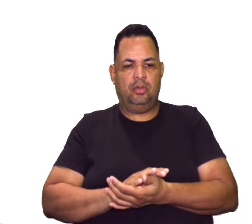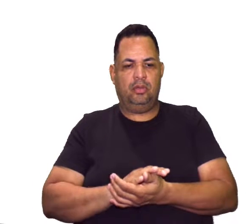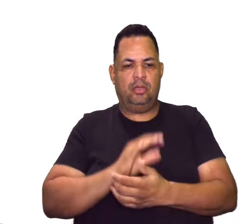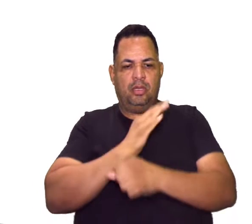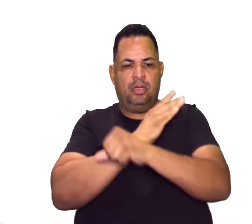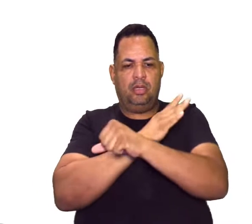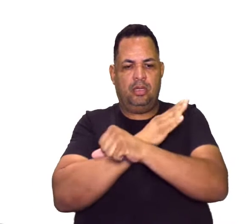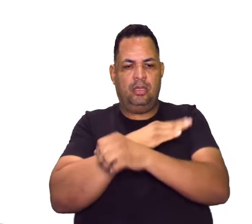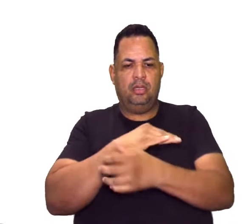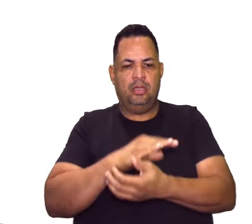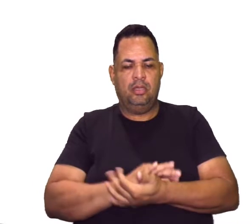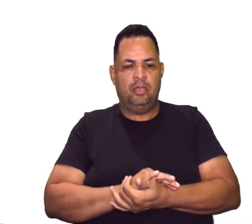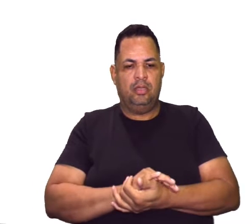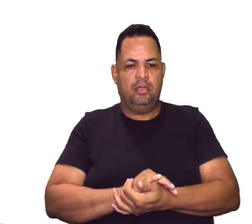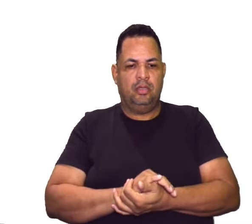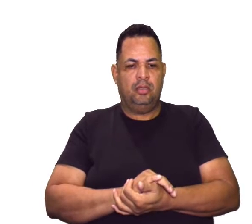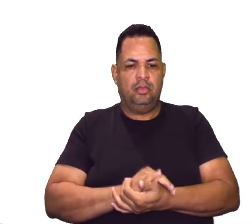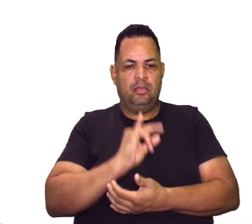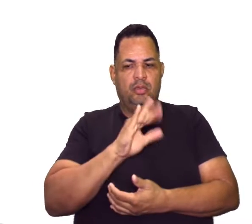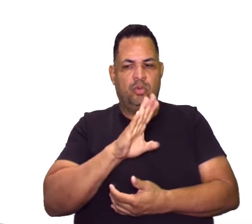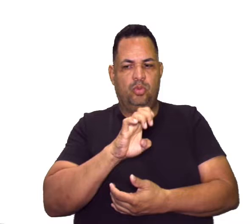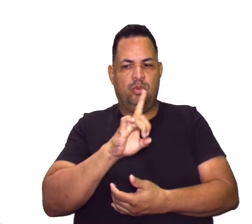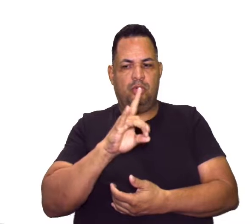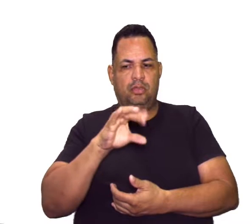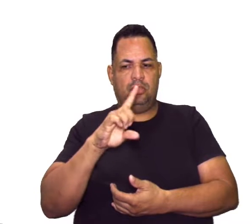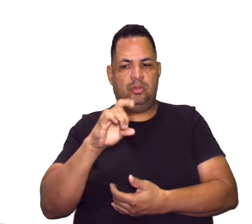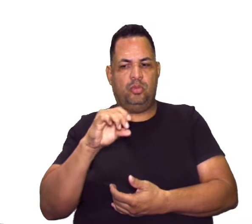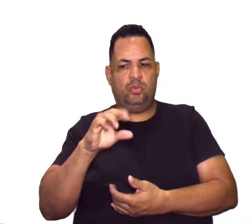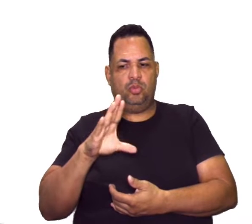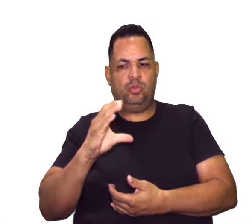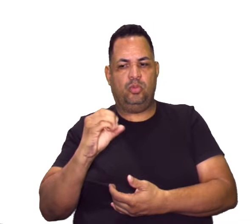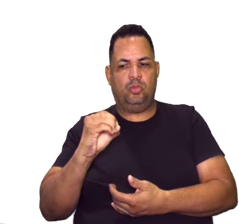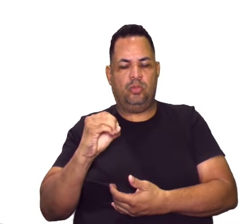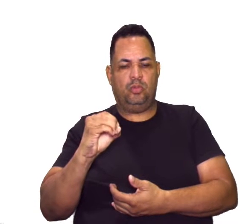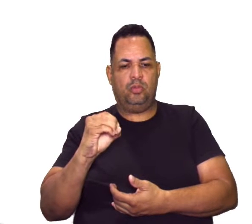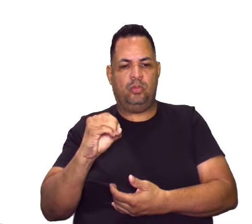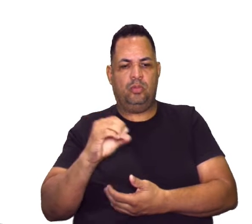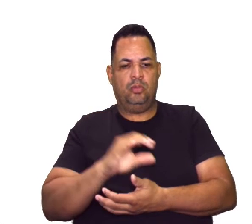ácido. E em o iodo, ácido iodídrico.